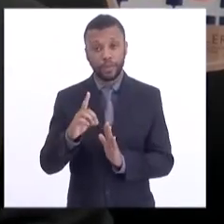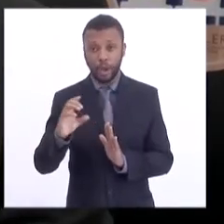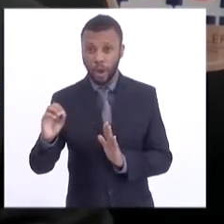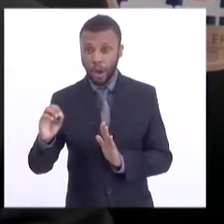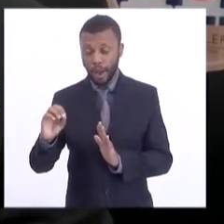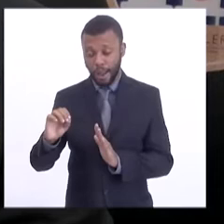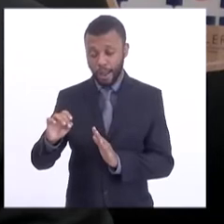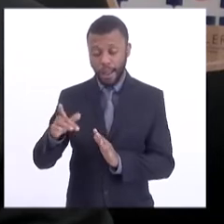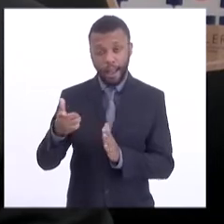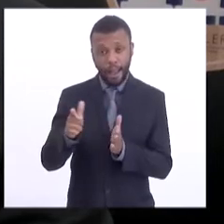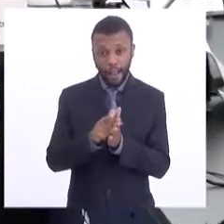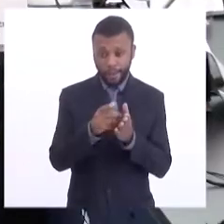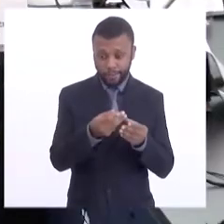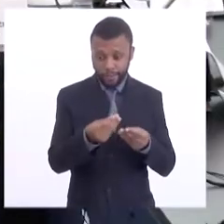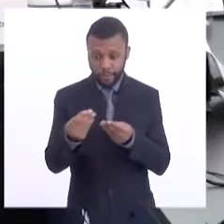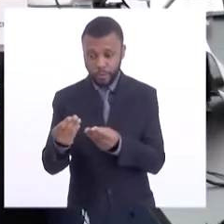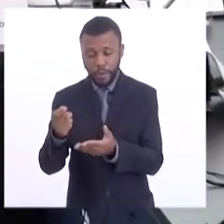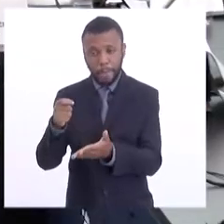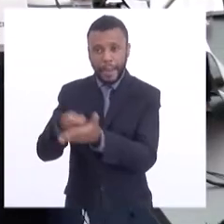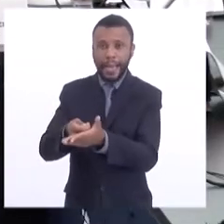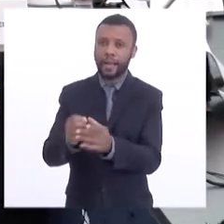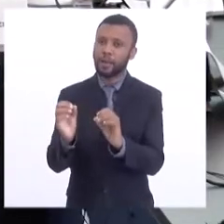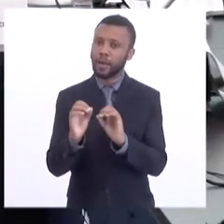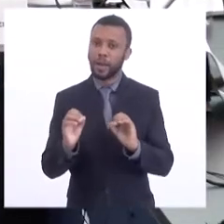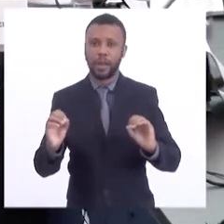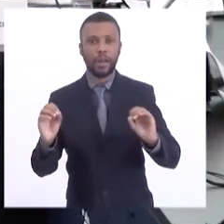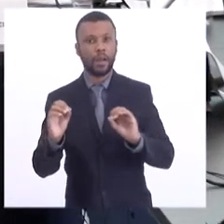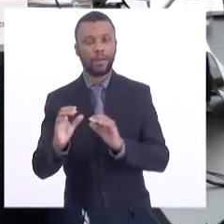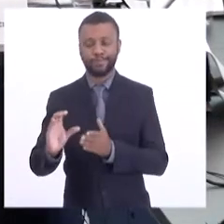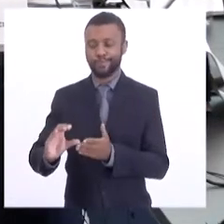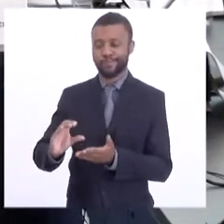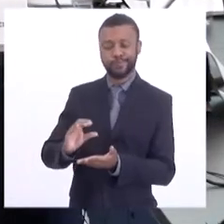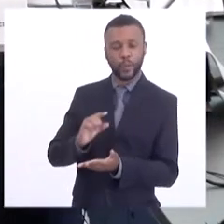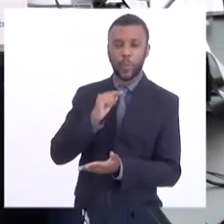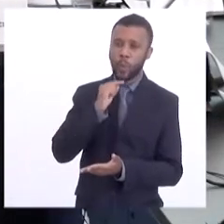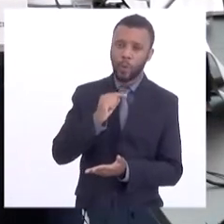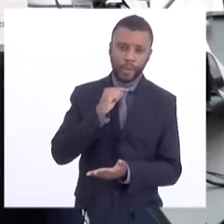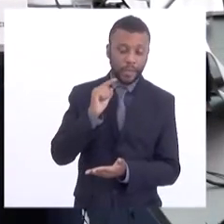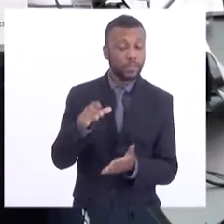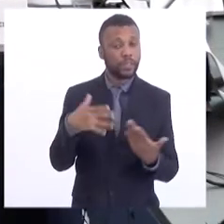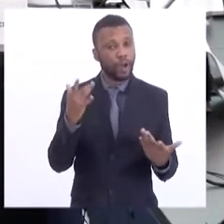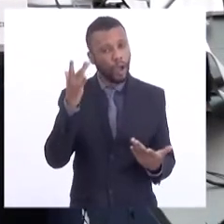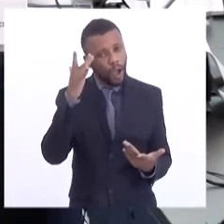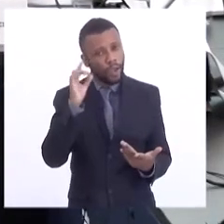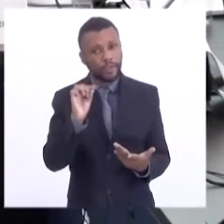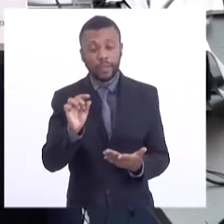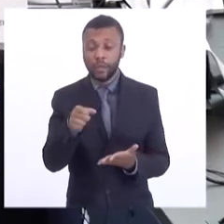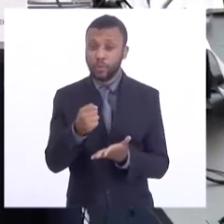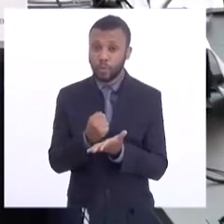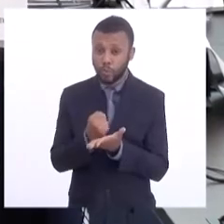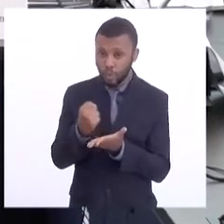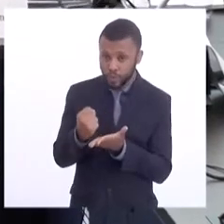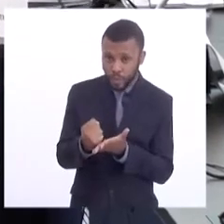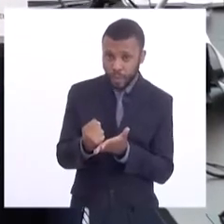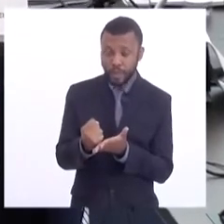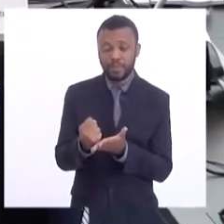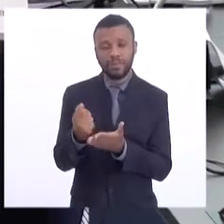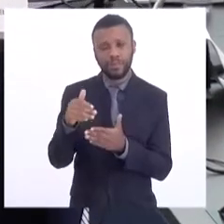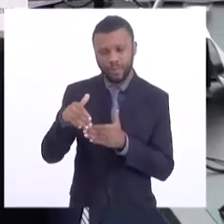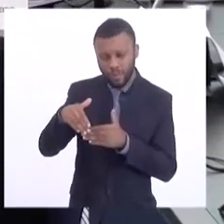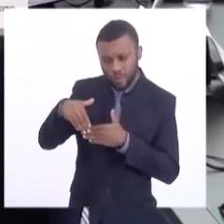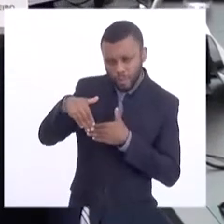não caminhava então eu acho que não contrato longe contatos